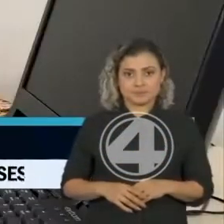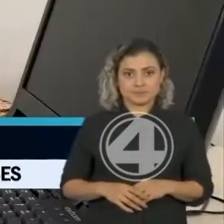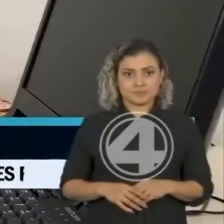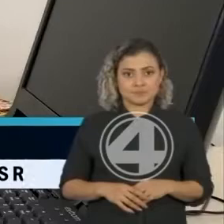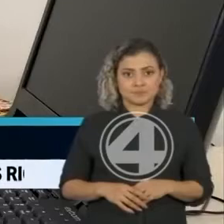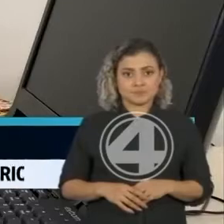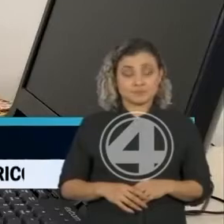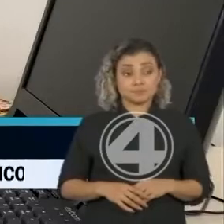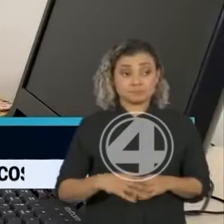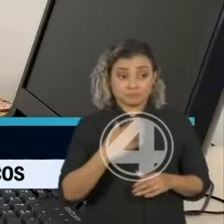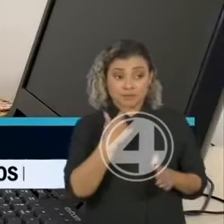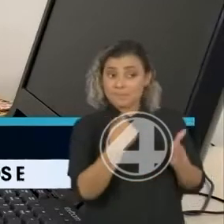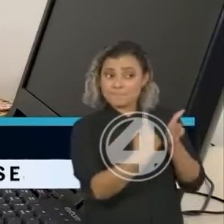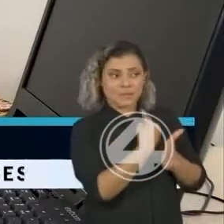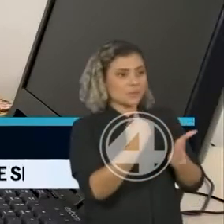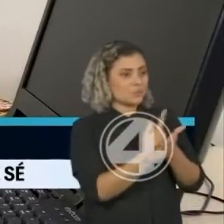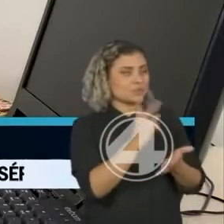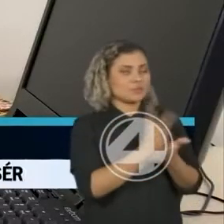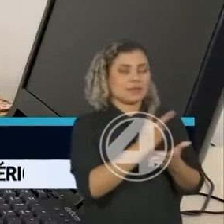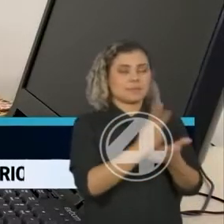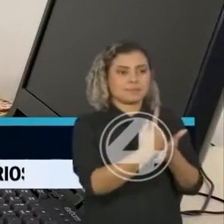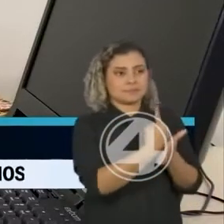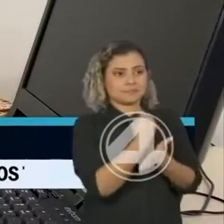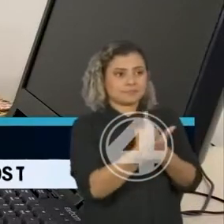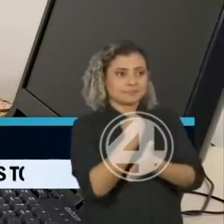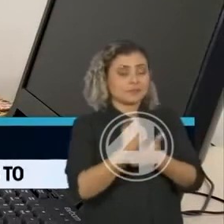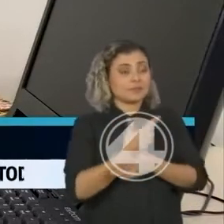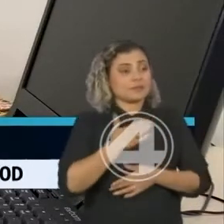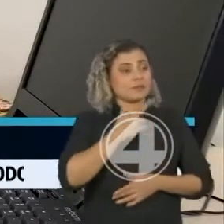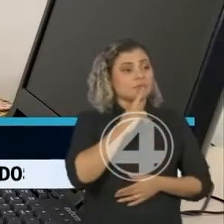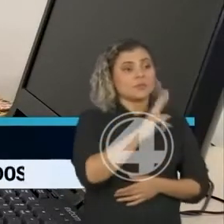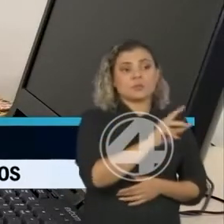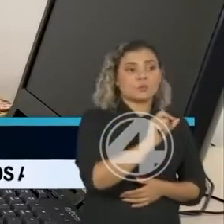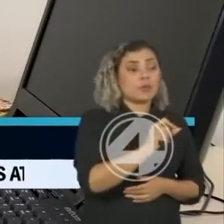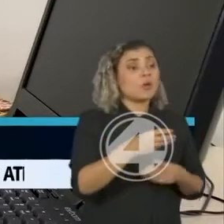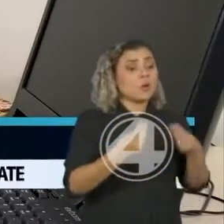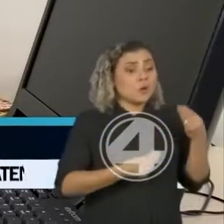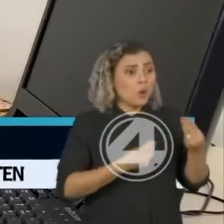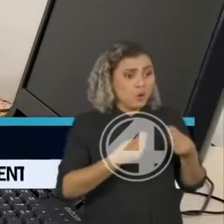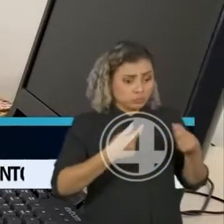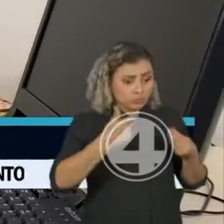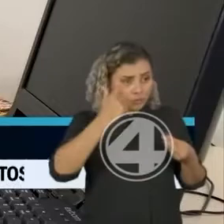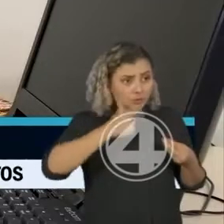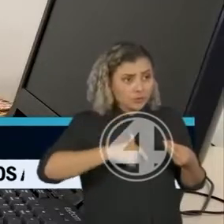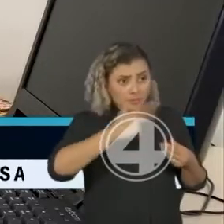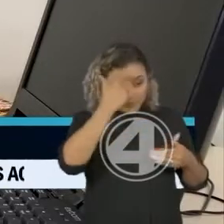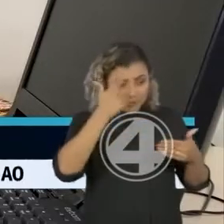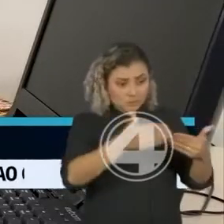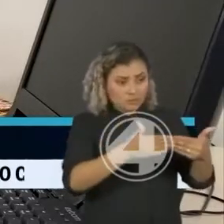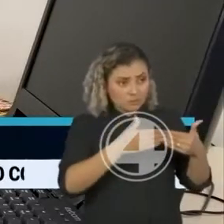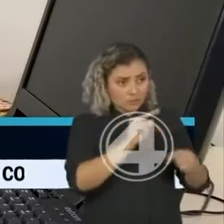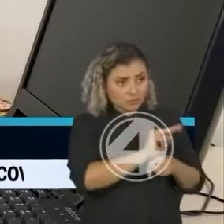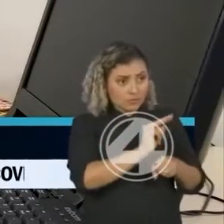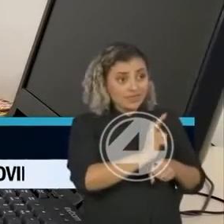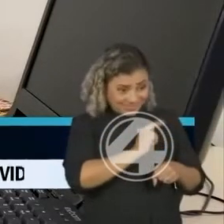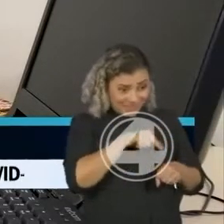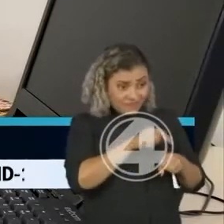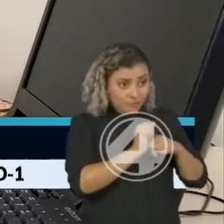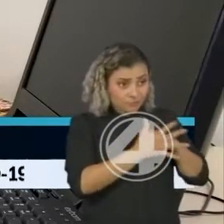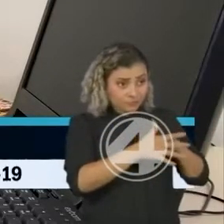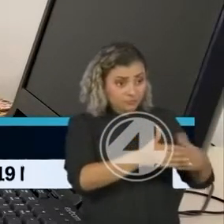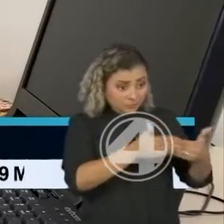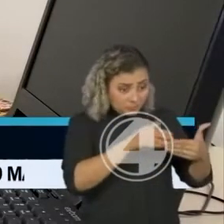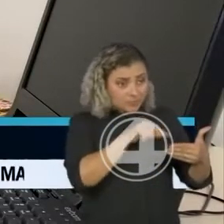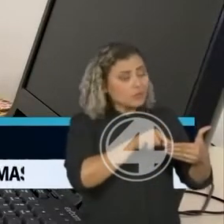a pergunta que mais a gente quer resposta é quando eu posso retirar alguém do isolamento que teve o